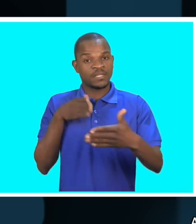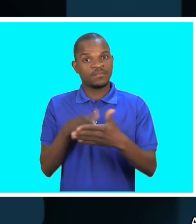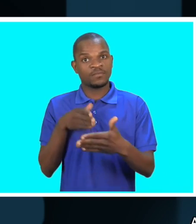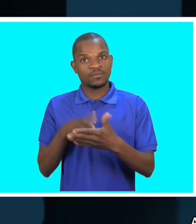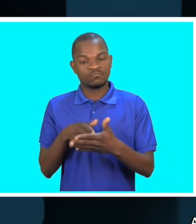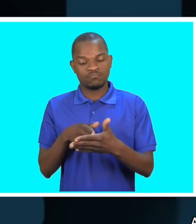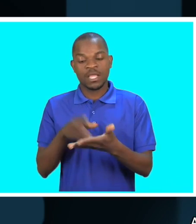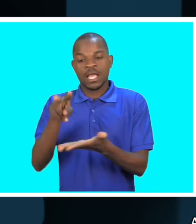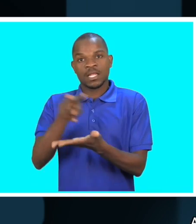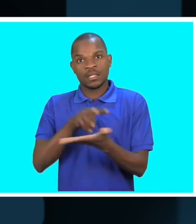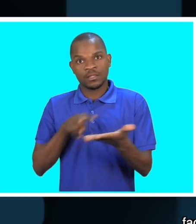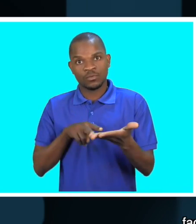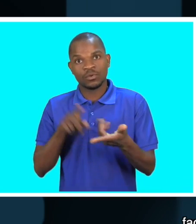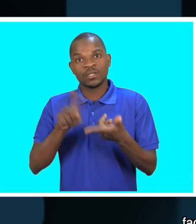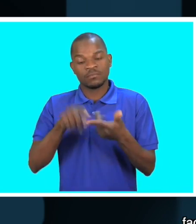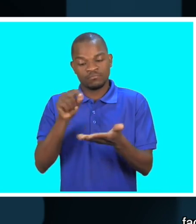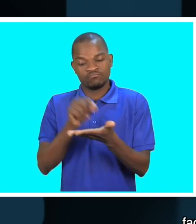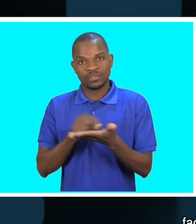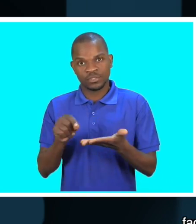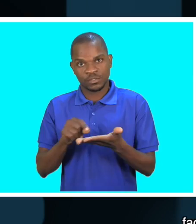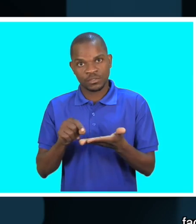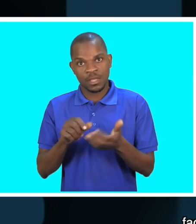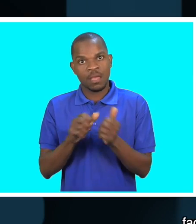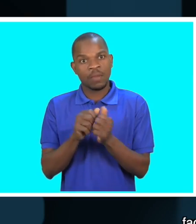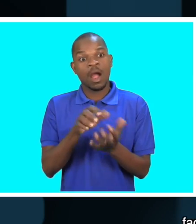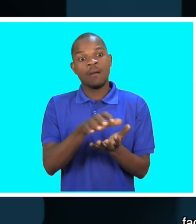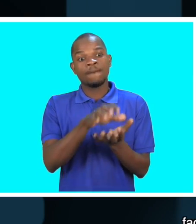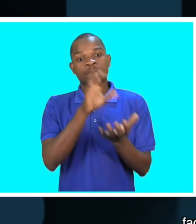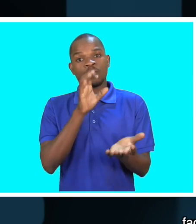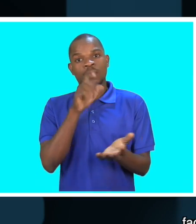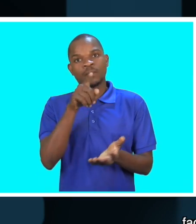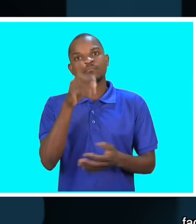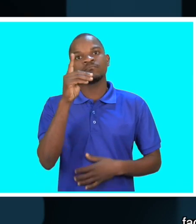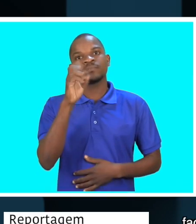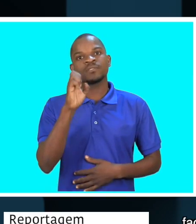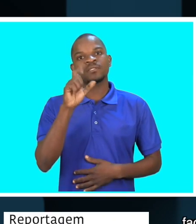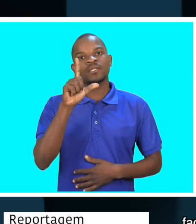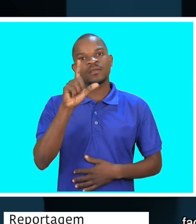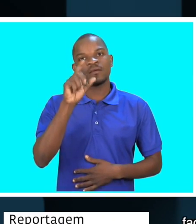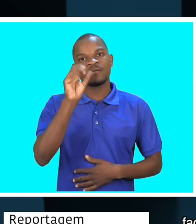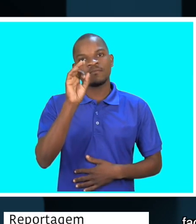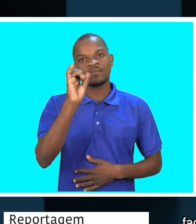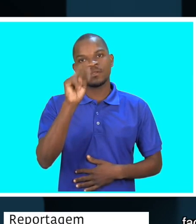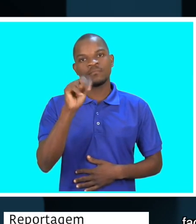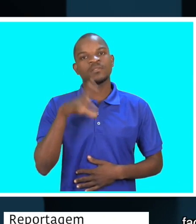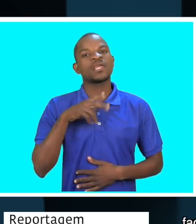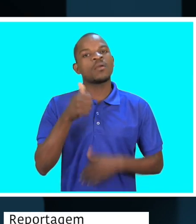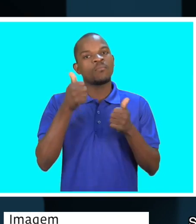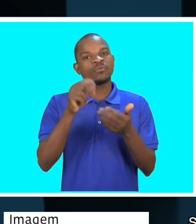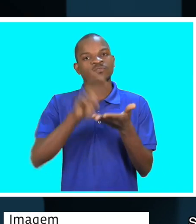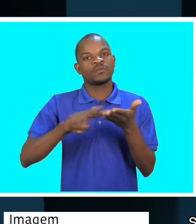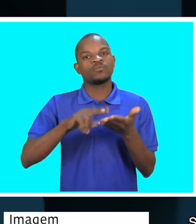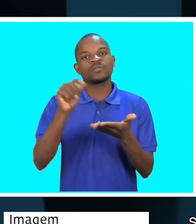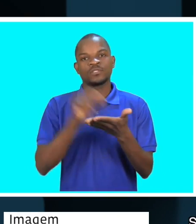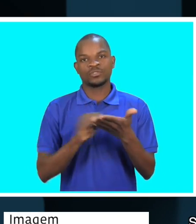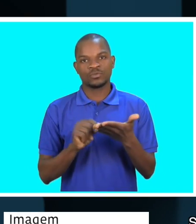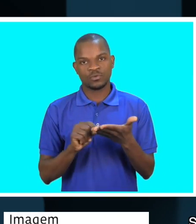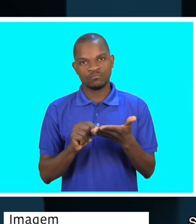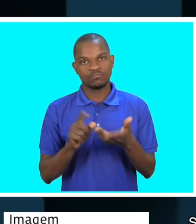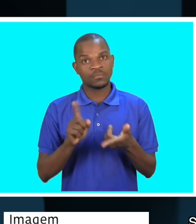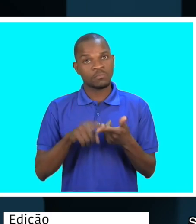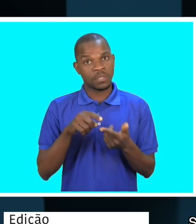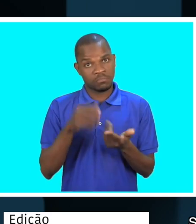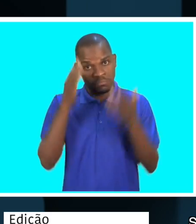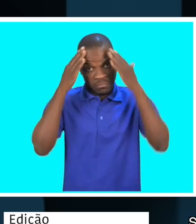Apesar das dificuldades na leitura e na escrita, fato curioso é que Delfina tem boas notas na escola. Será que os